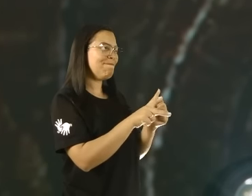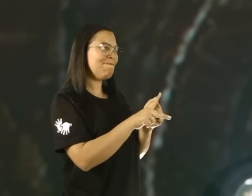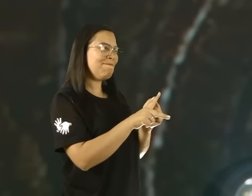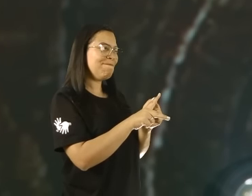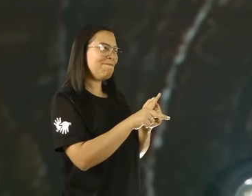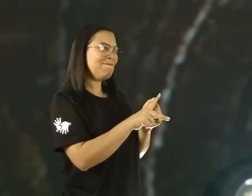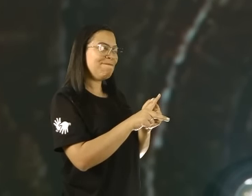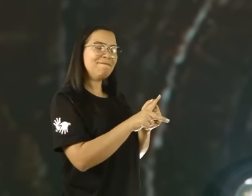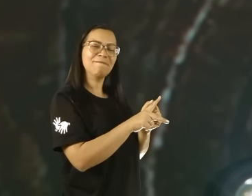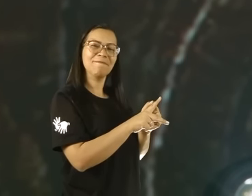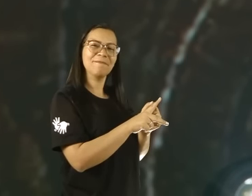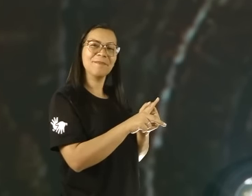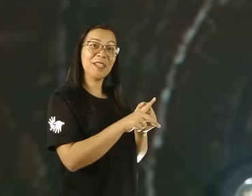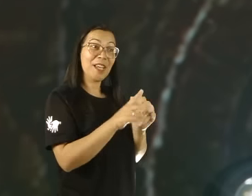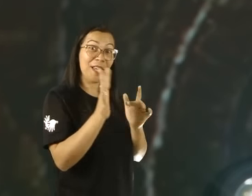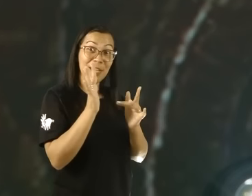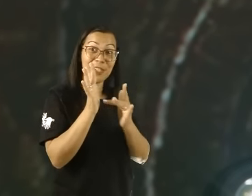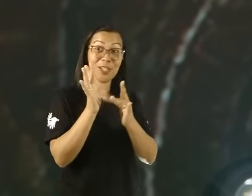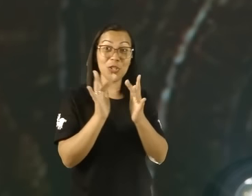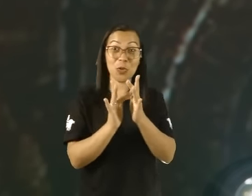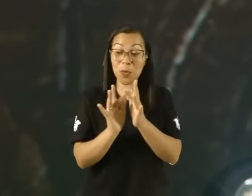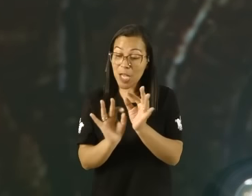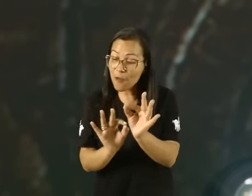Jesus chama Pedro para comer.